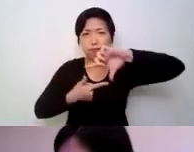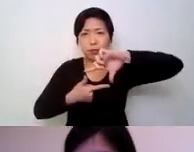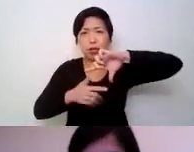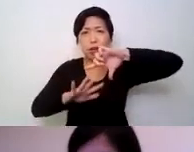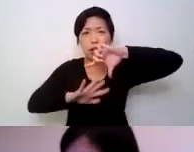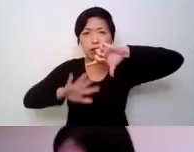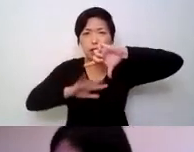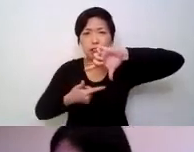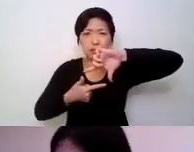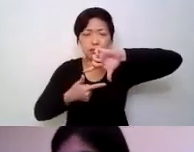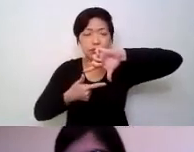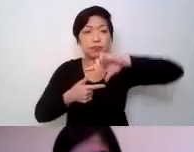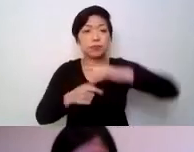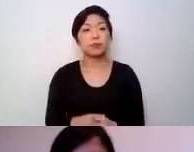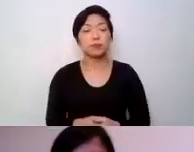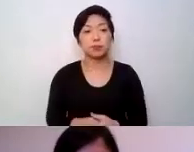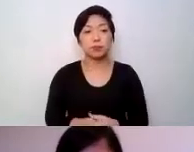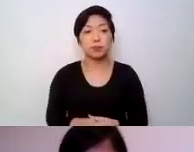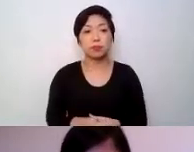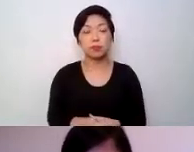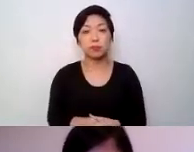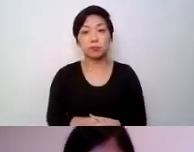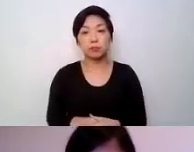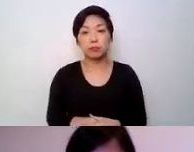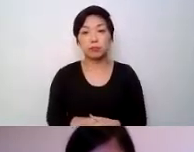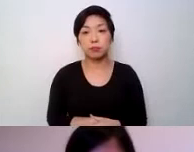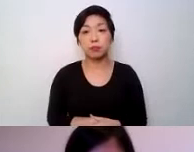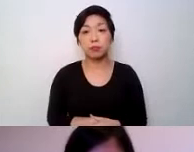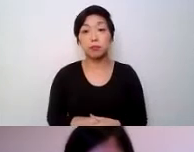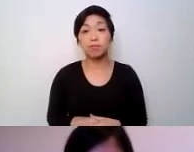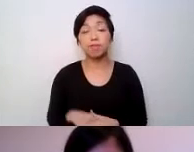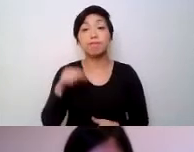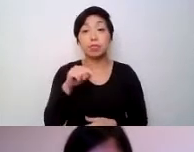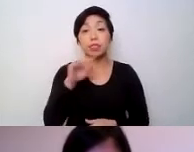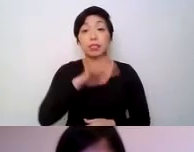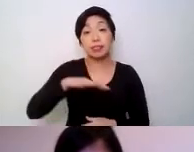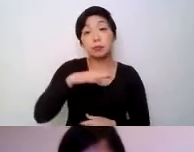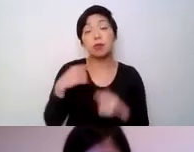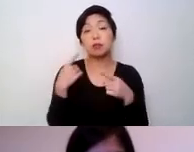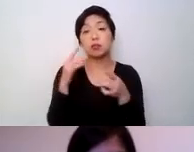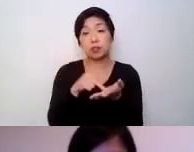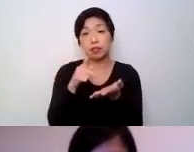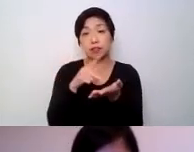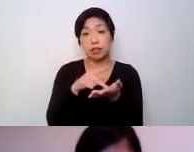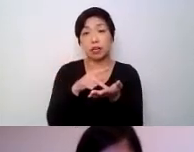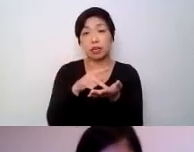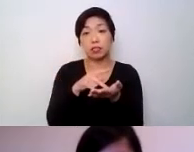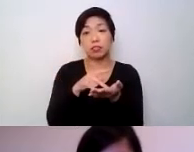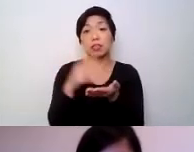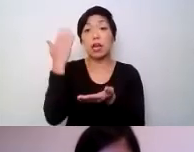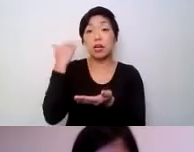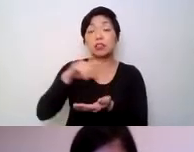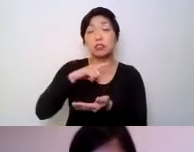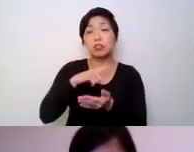aberto ali na parte inferior esse espaço na verdade era o espaço onde havia um portão